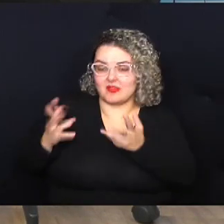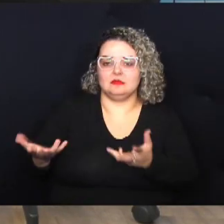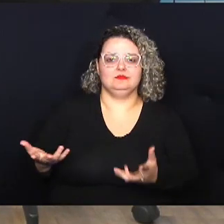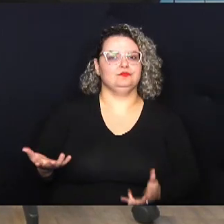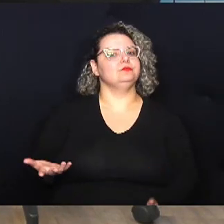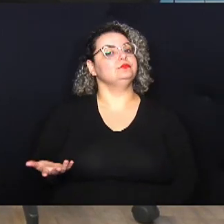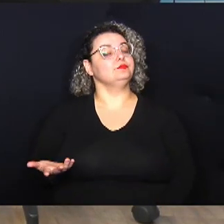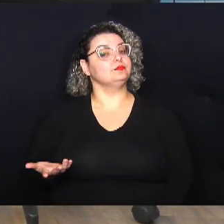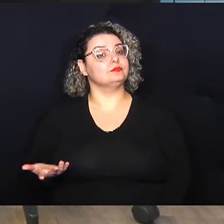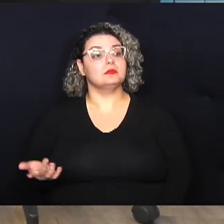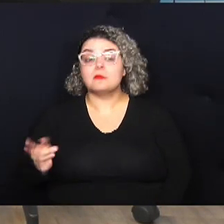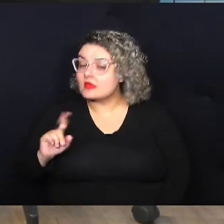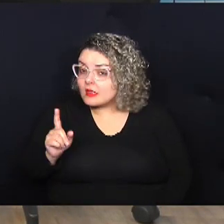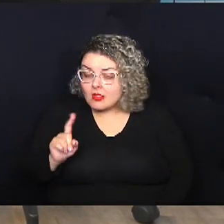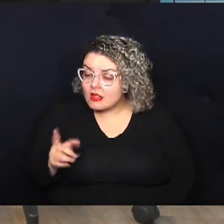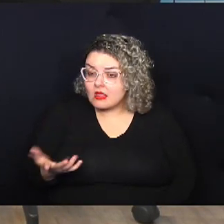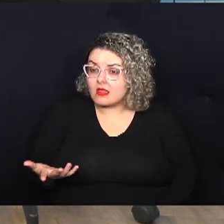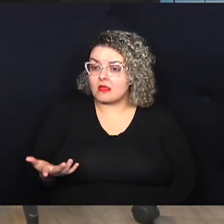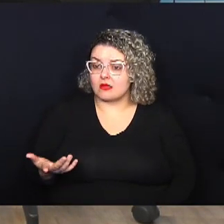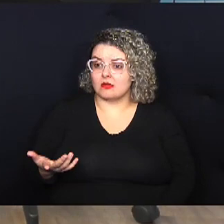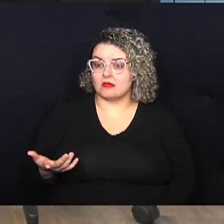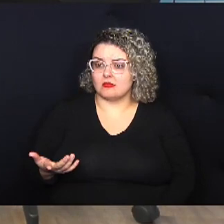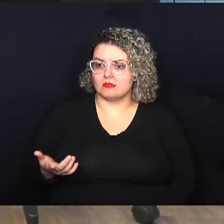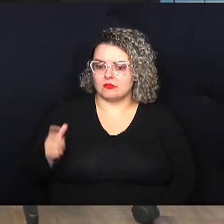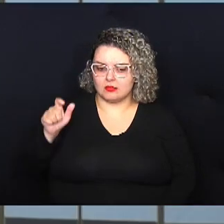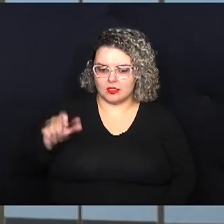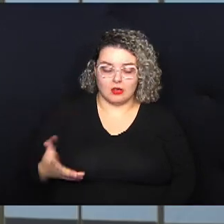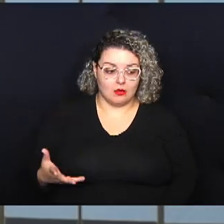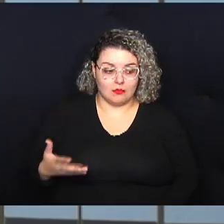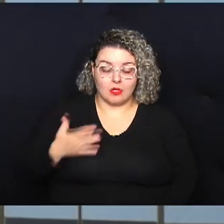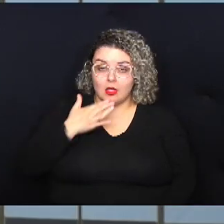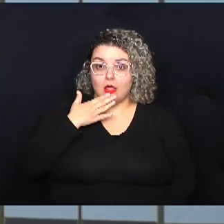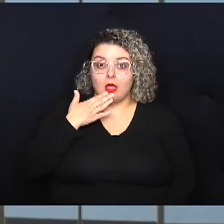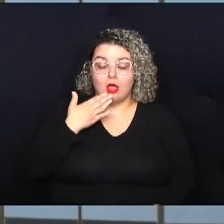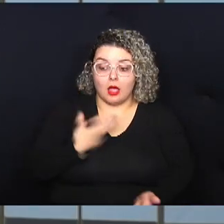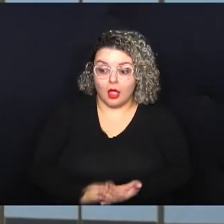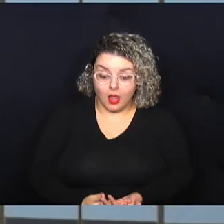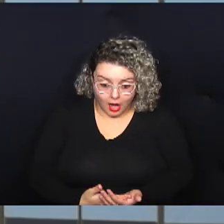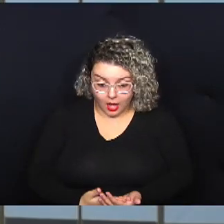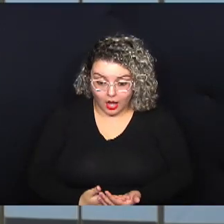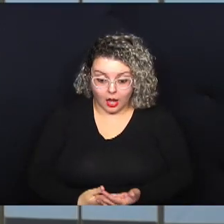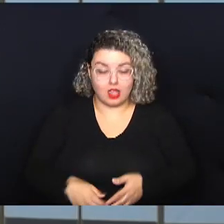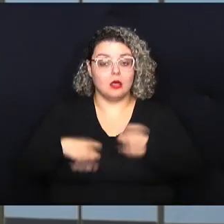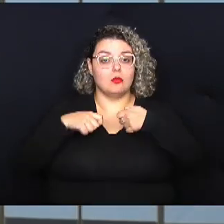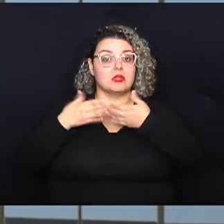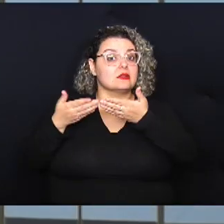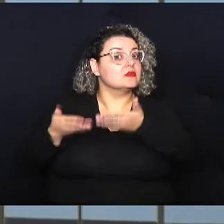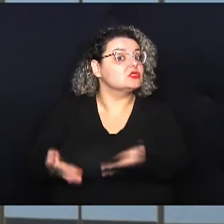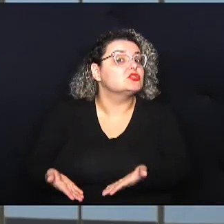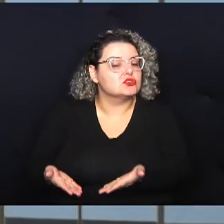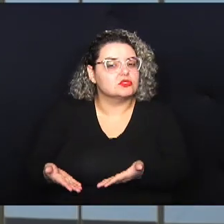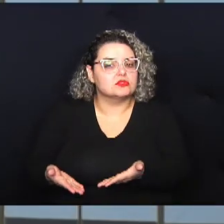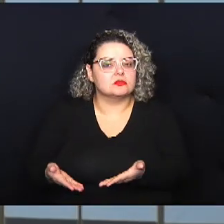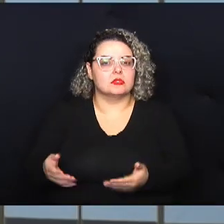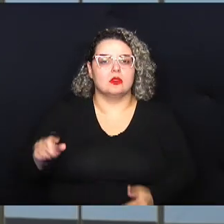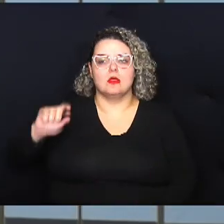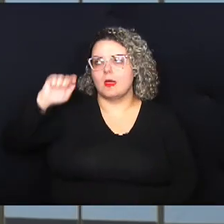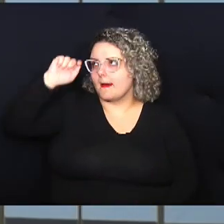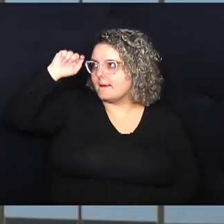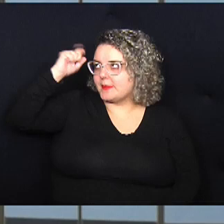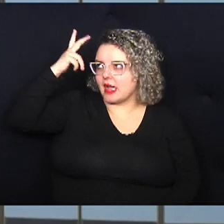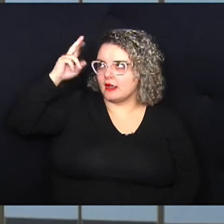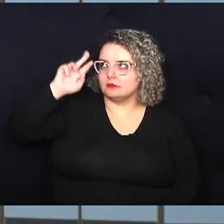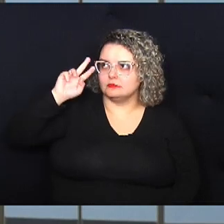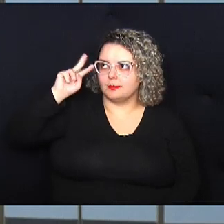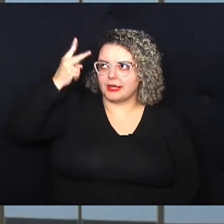E não, a pessoa vai lá e fica assim, maravilhado, era isso que eu precisava, entendeu? Virou a minha chave, né? A